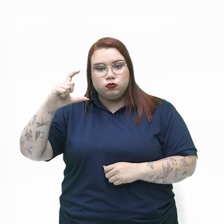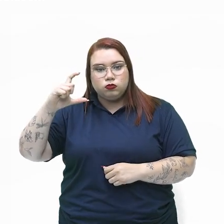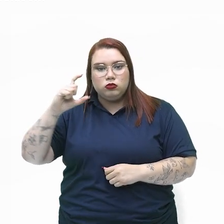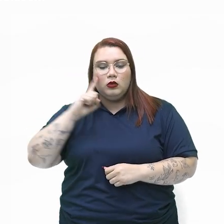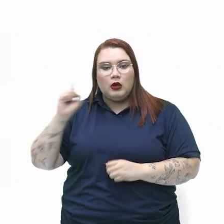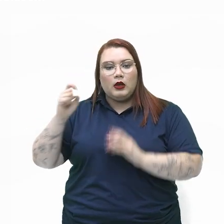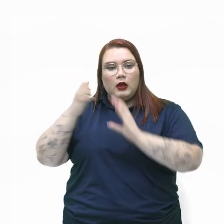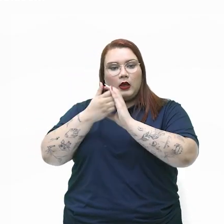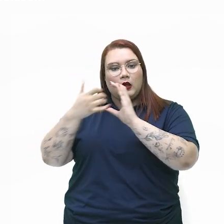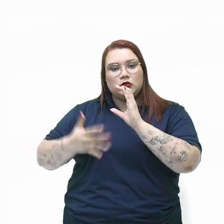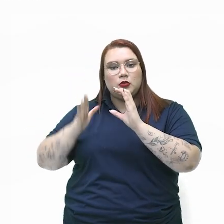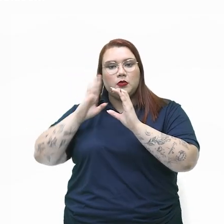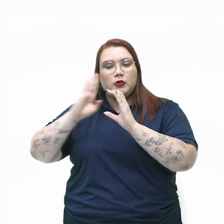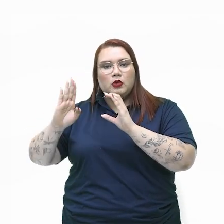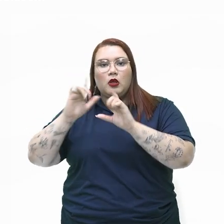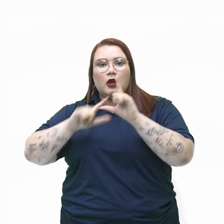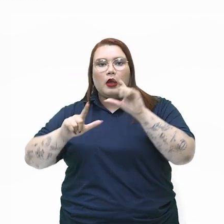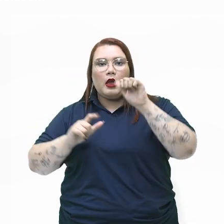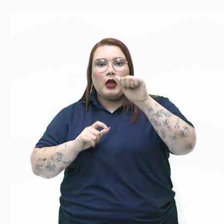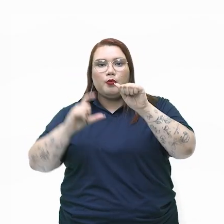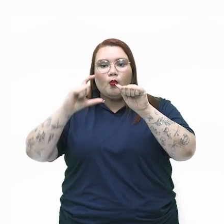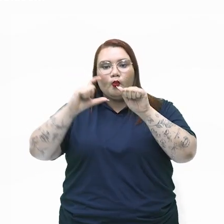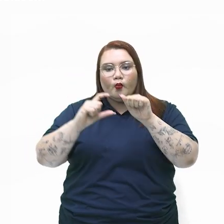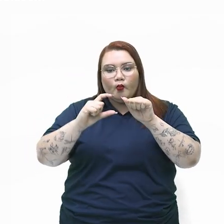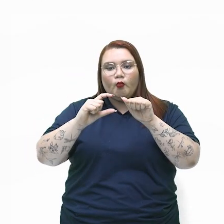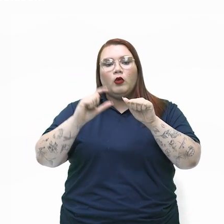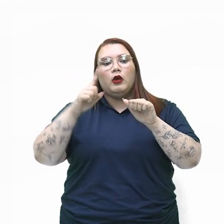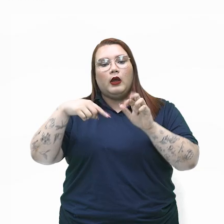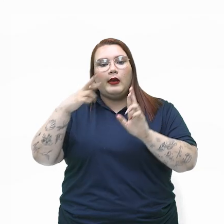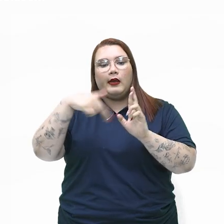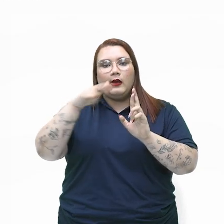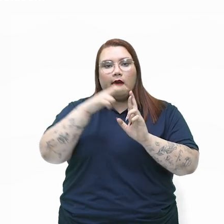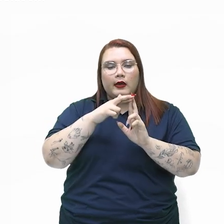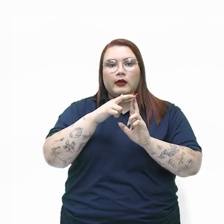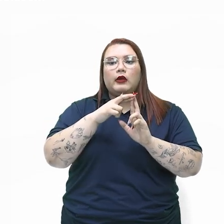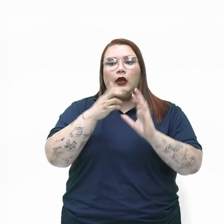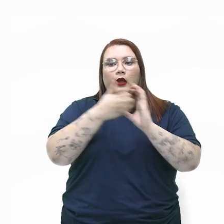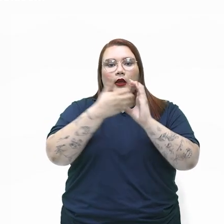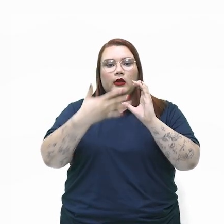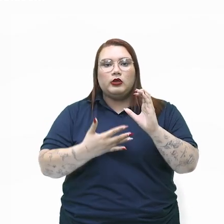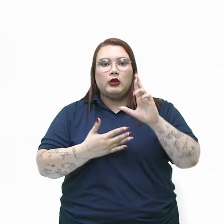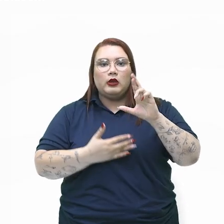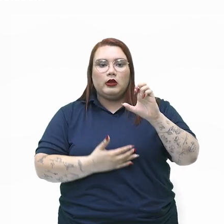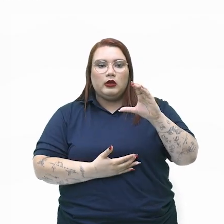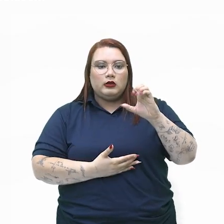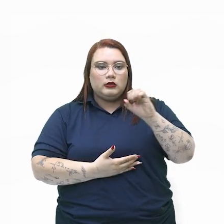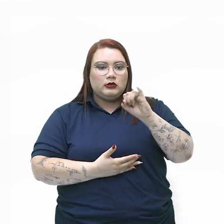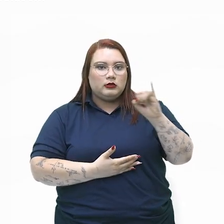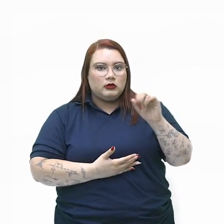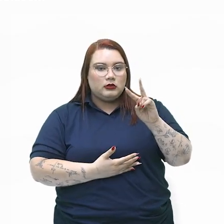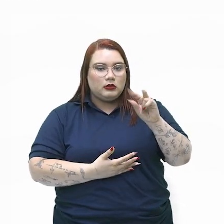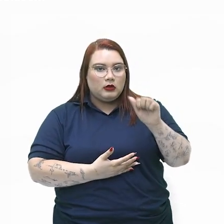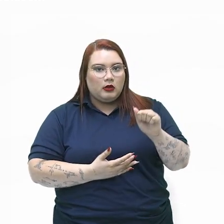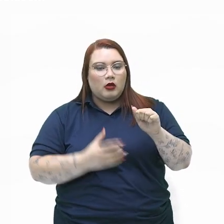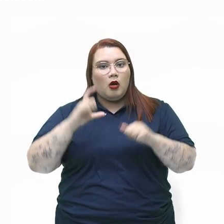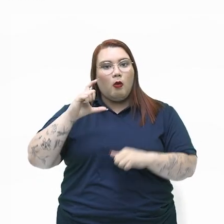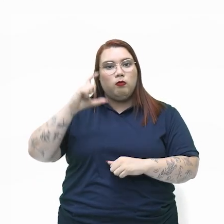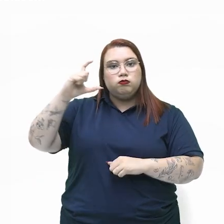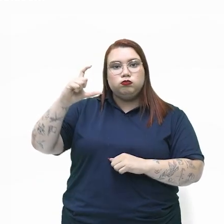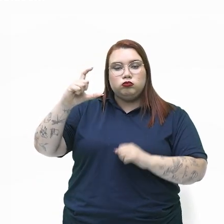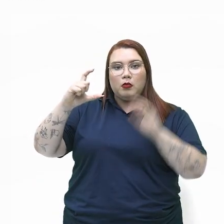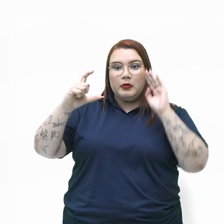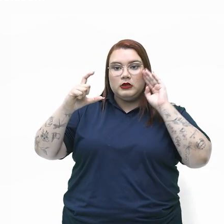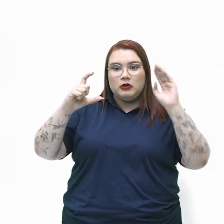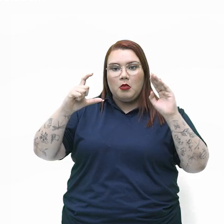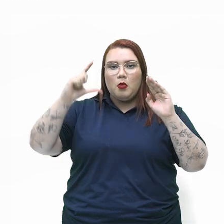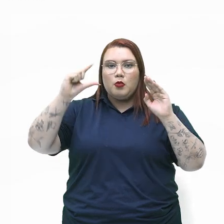gente observa aí, é uma característica dominante, o azinho é uma característica recessiva. Então, sempre que tiver maiúsculo é dominante e